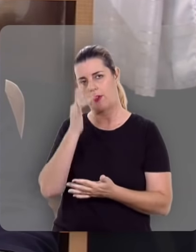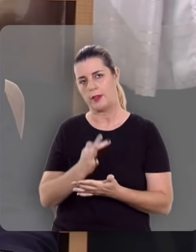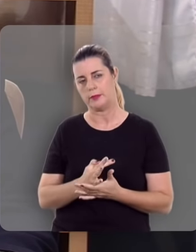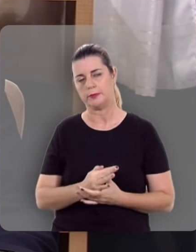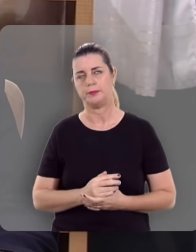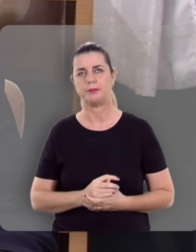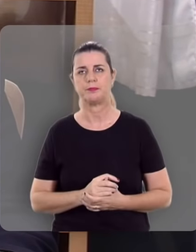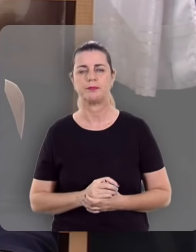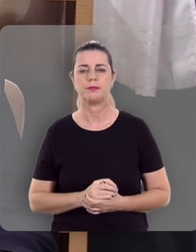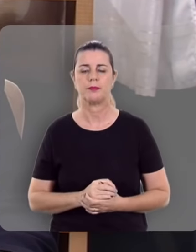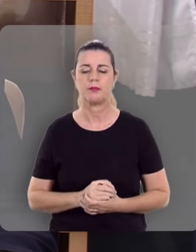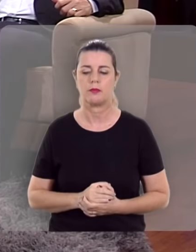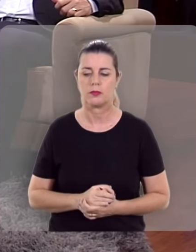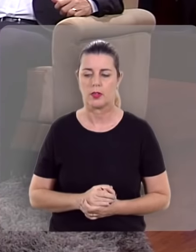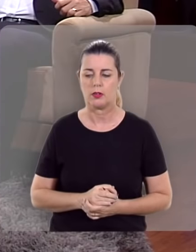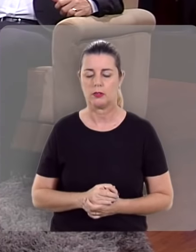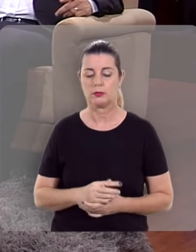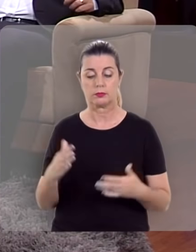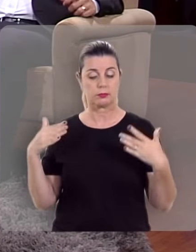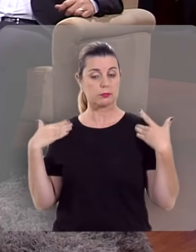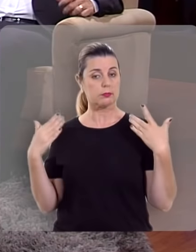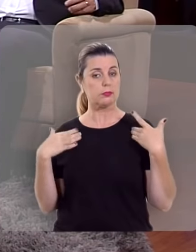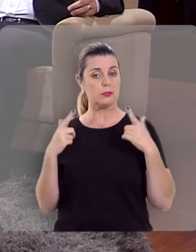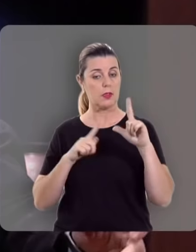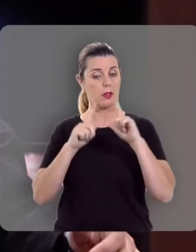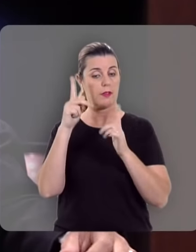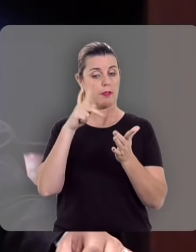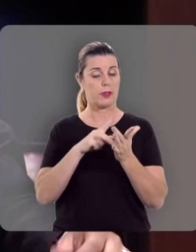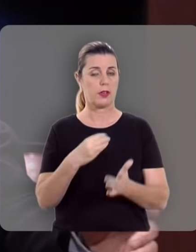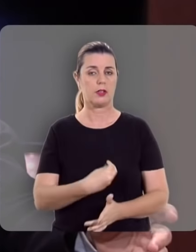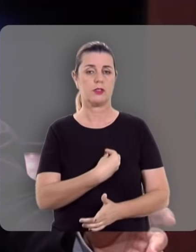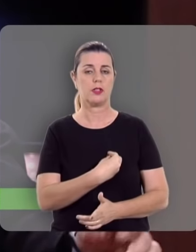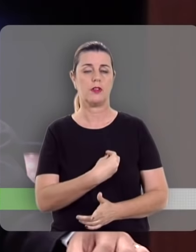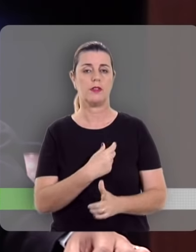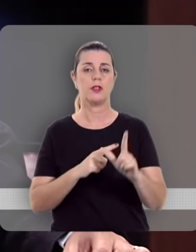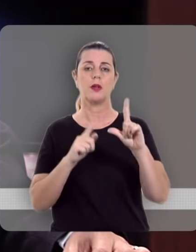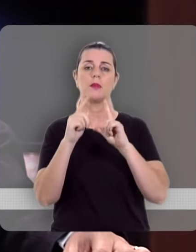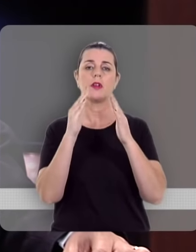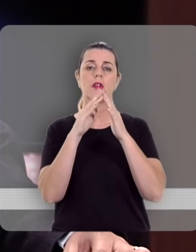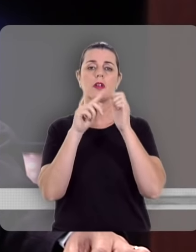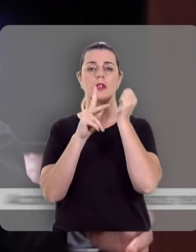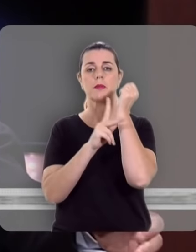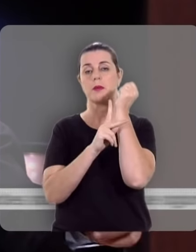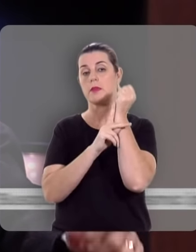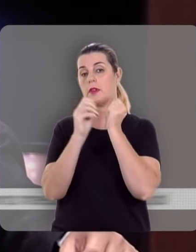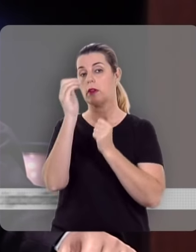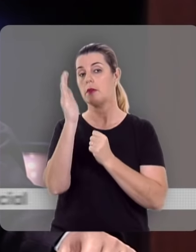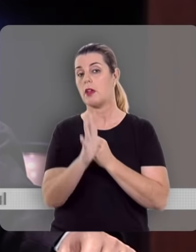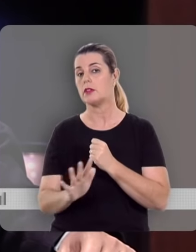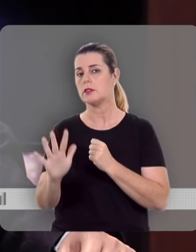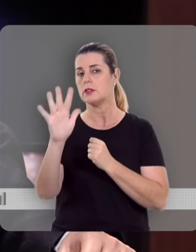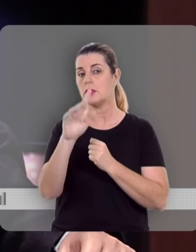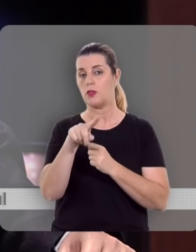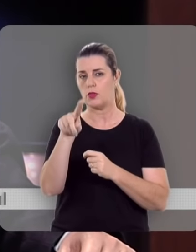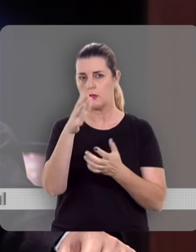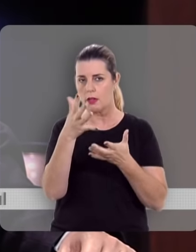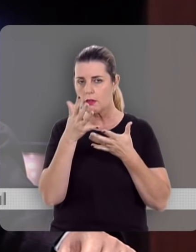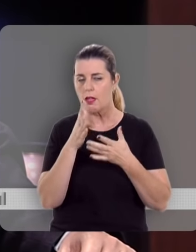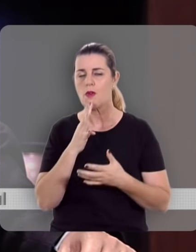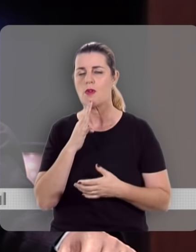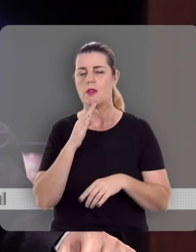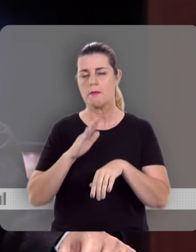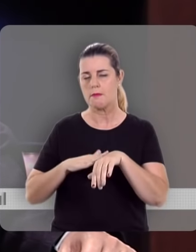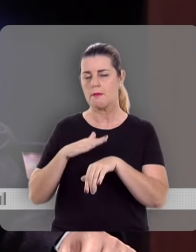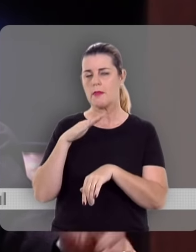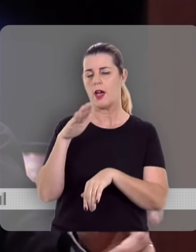obra de Cristo Jesus. Que alegria! O programa Verdade e Vida, como eu disse, é um programa da Igreja Presbiteriana do Brasil. Se você quer